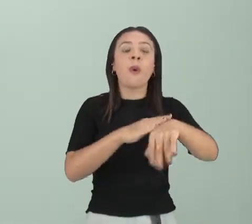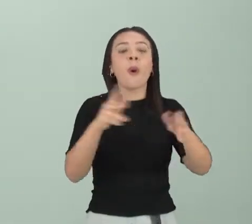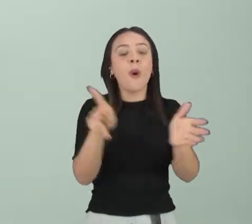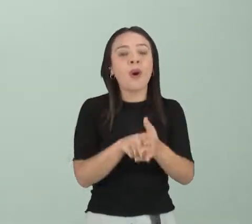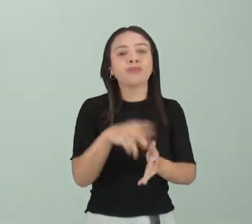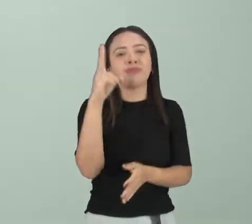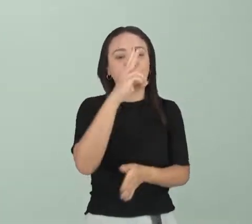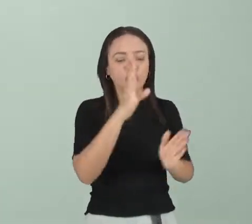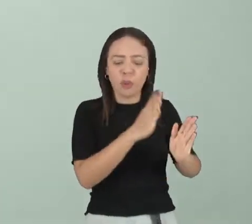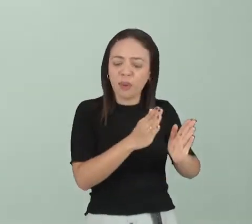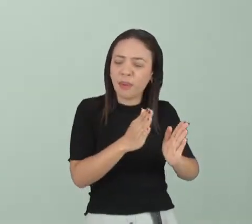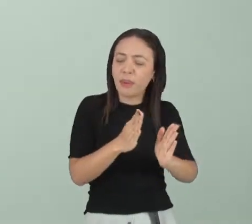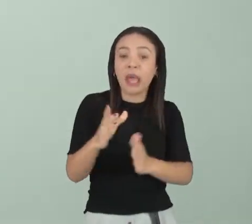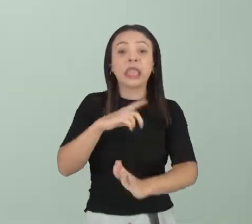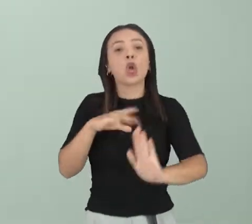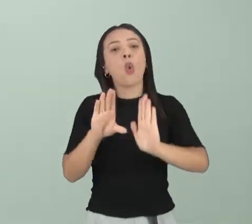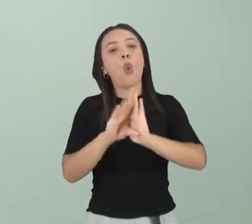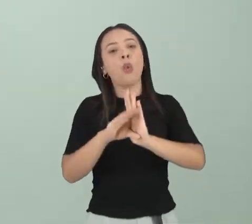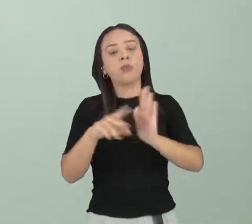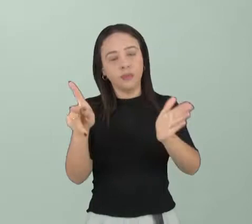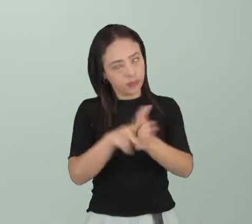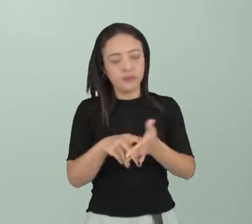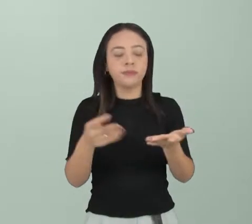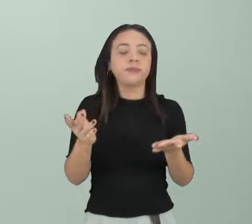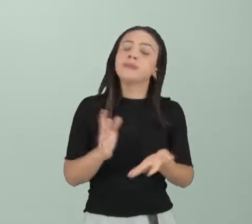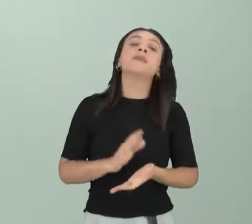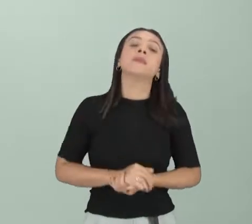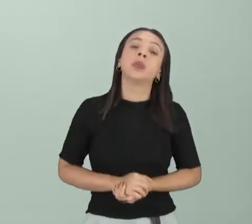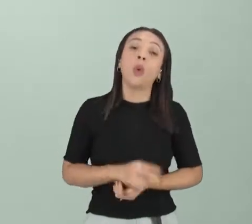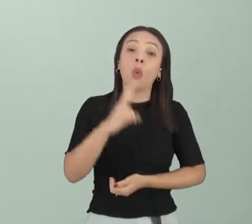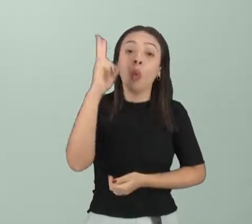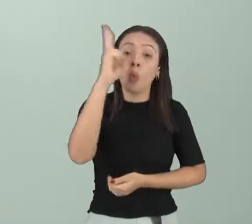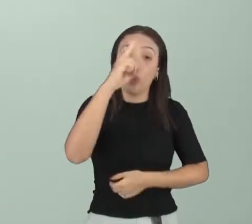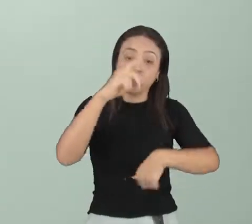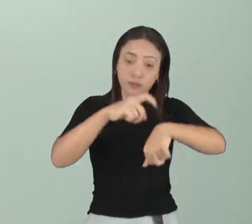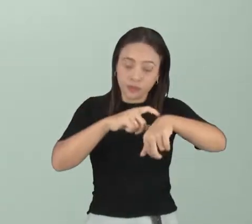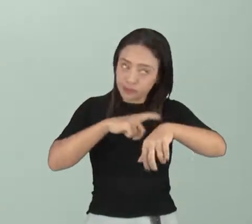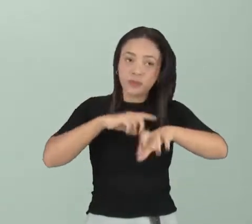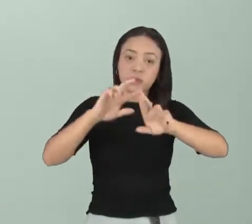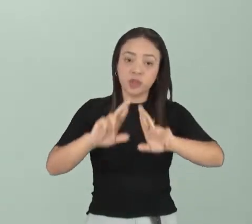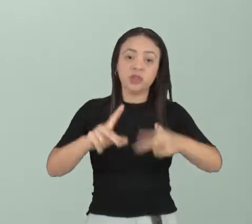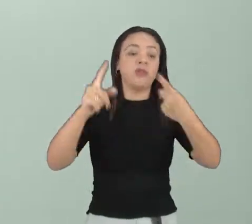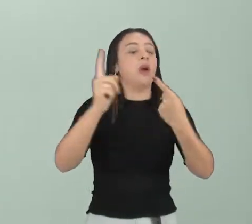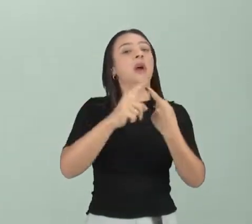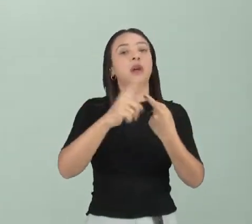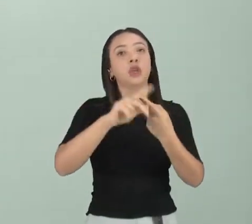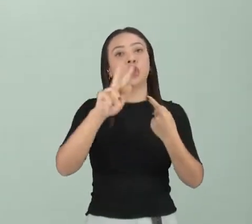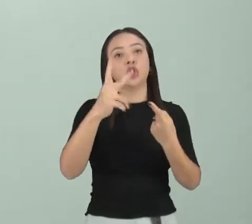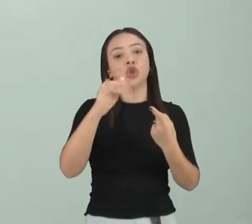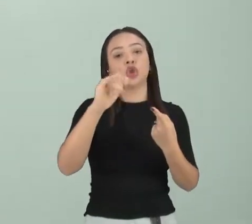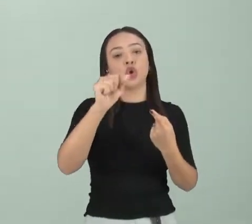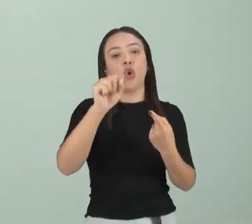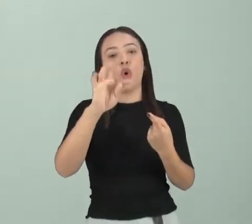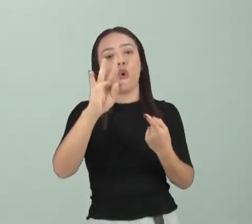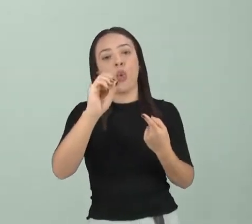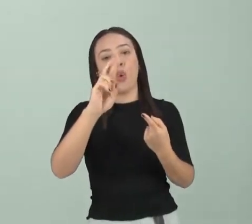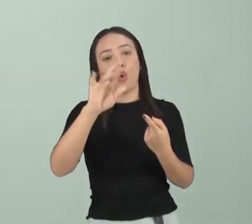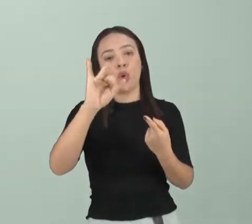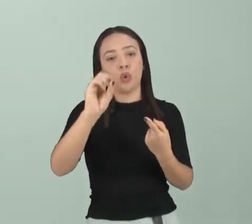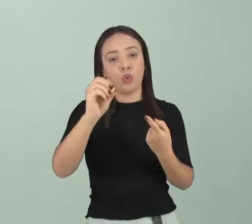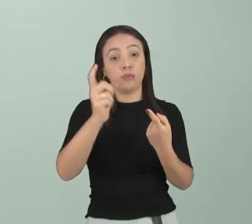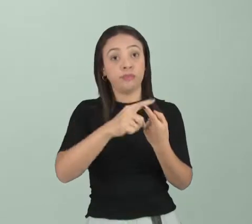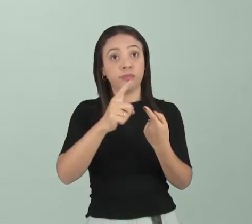históricas elas fossem conceituadas tá pessoal então um tempo histórico aí ele pensa a diferença do tempo cronológico né